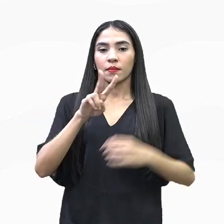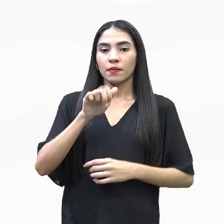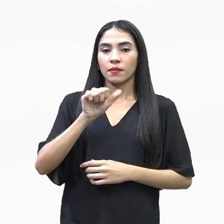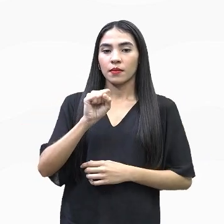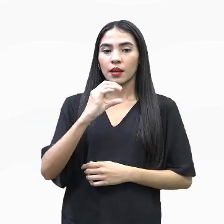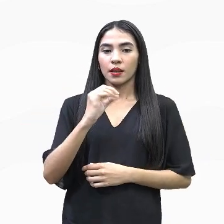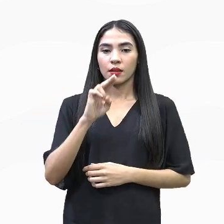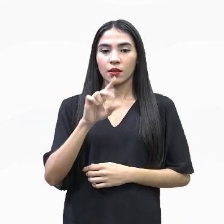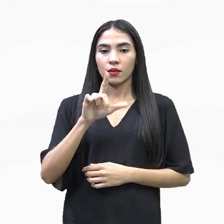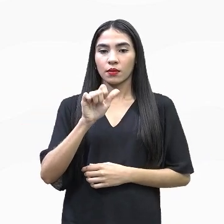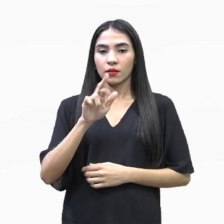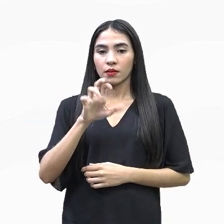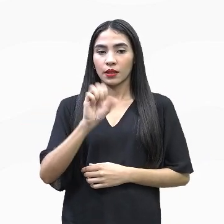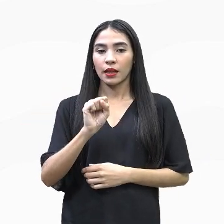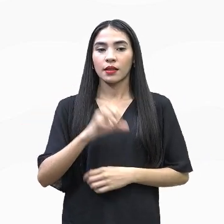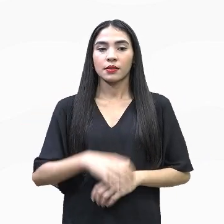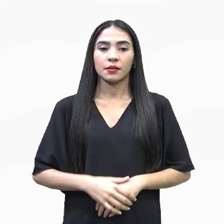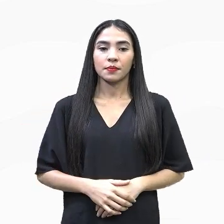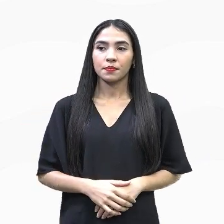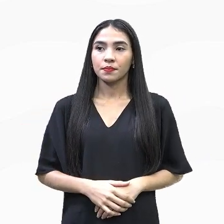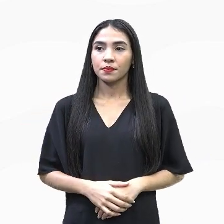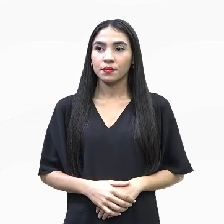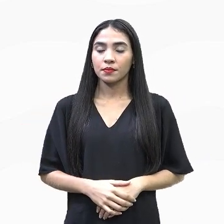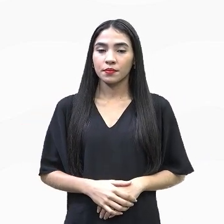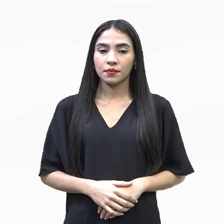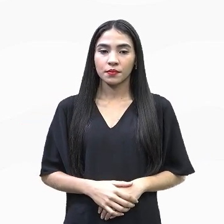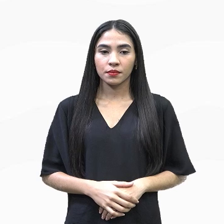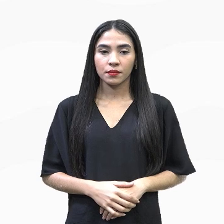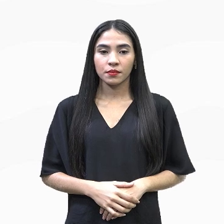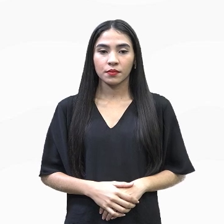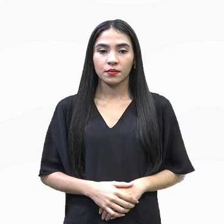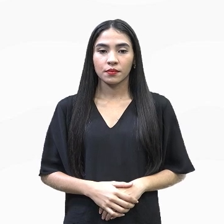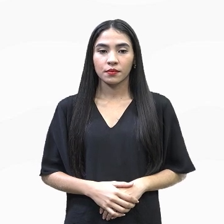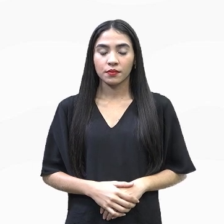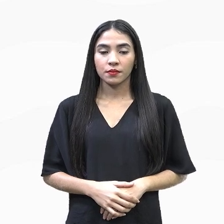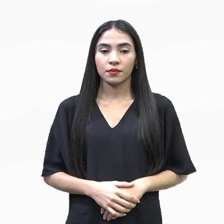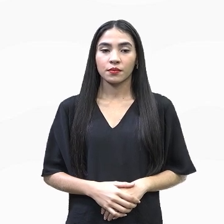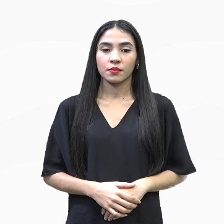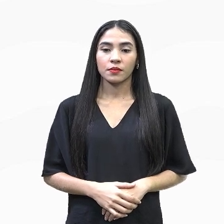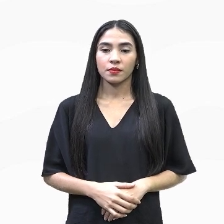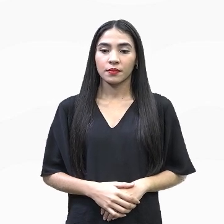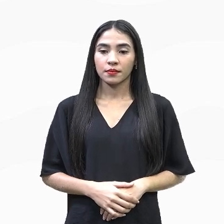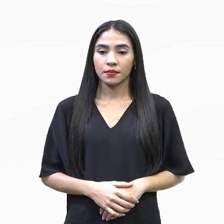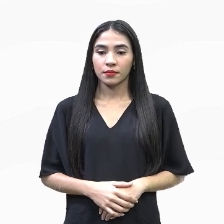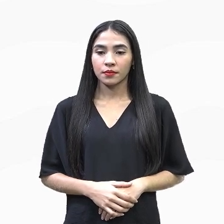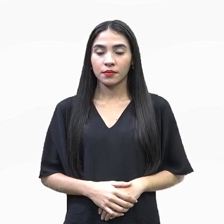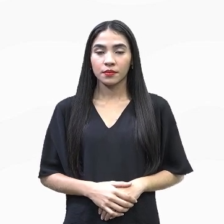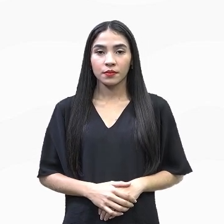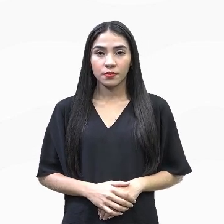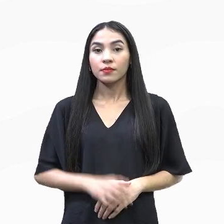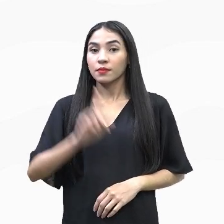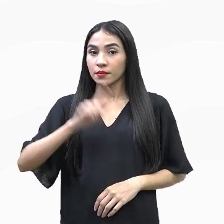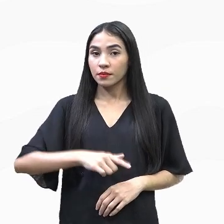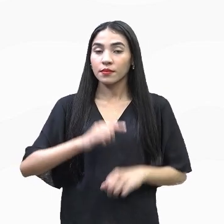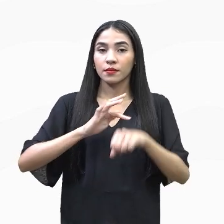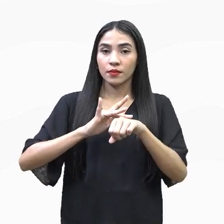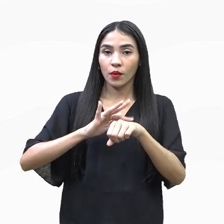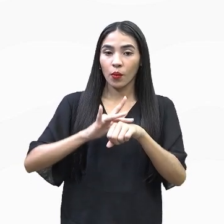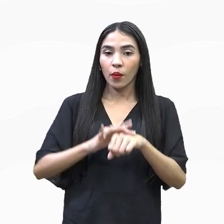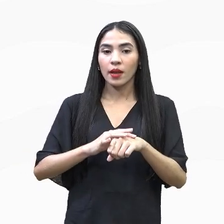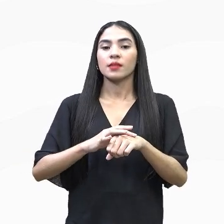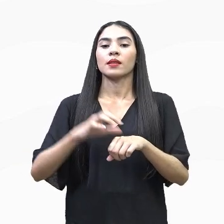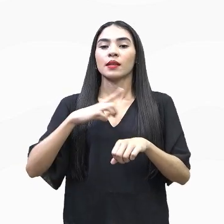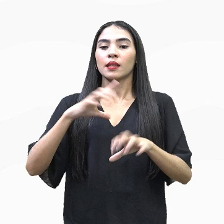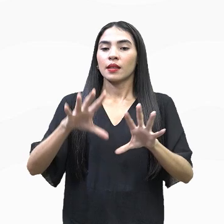cerebrovasculares. Vamos entender melhor as doenças cerebrovasculares? Muito bem. São doenças que